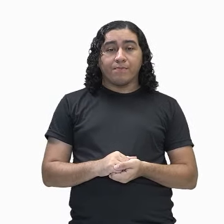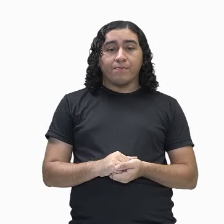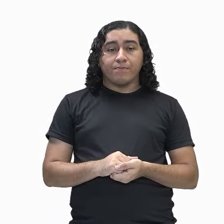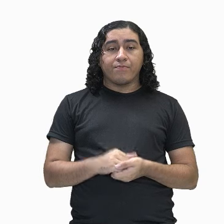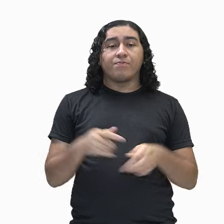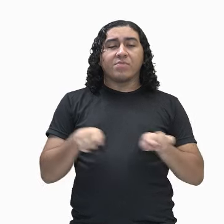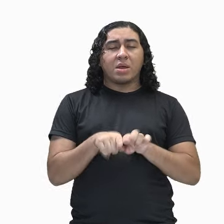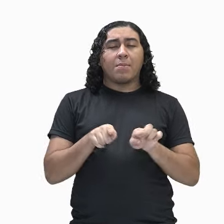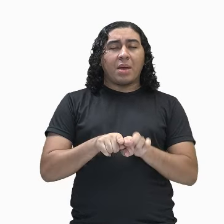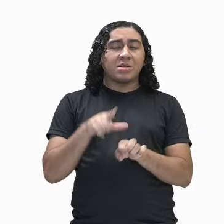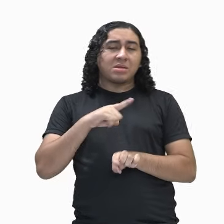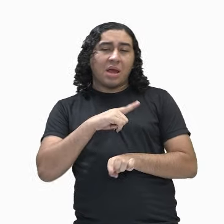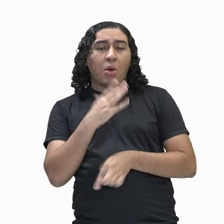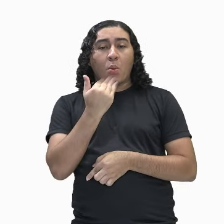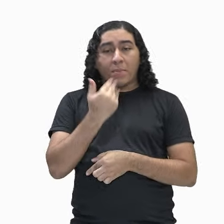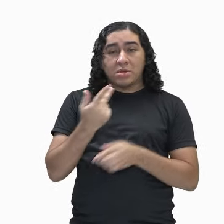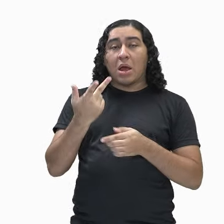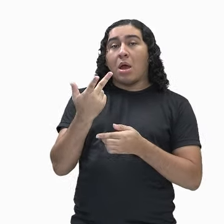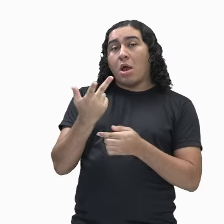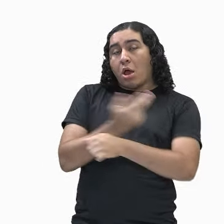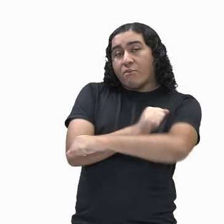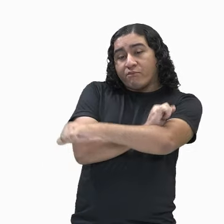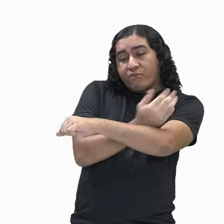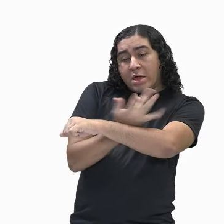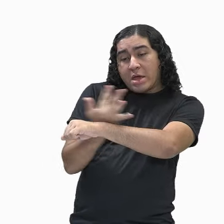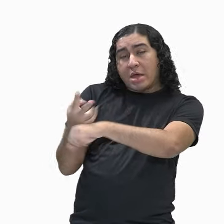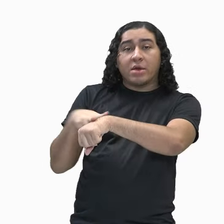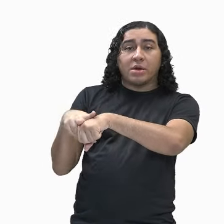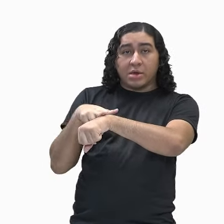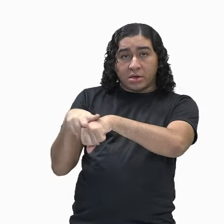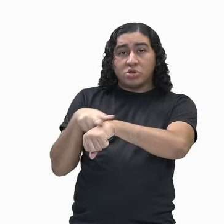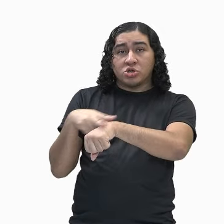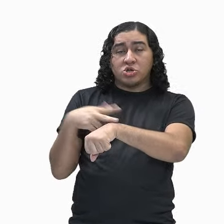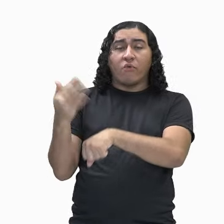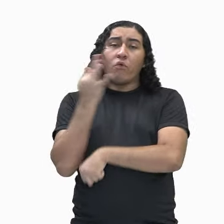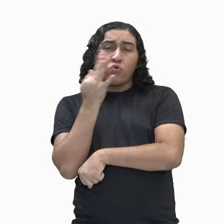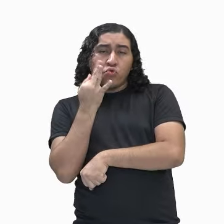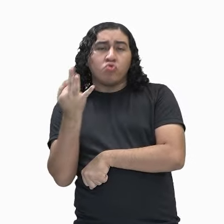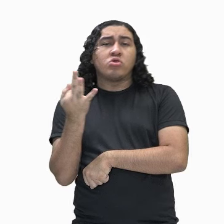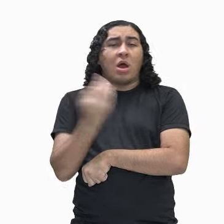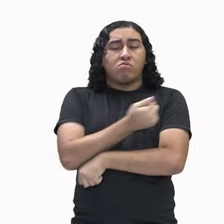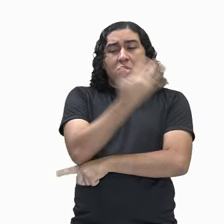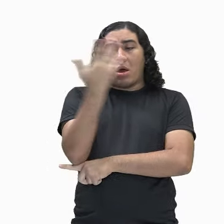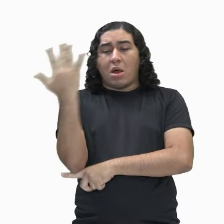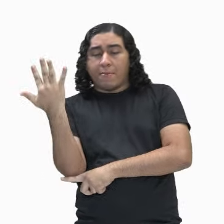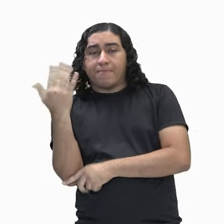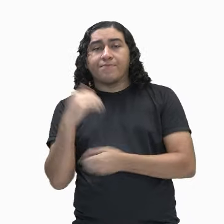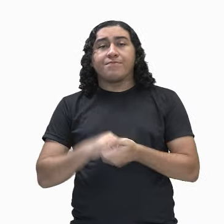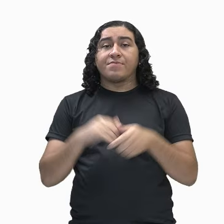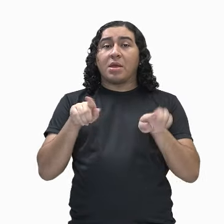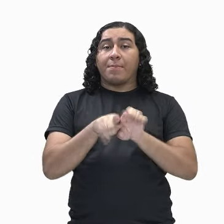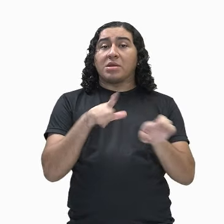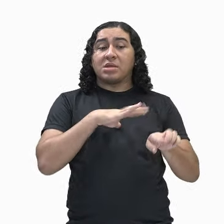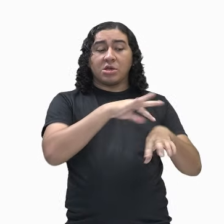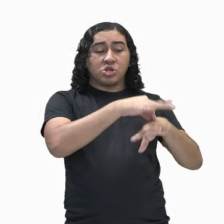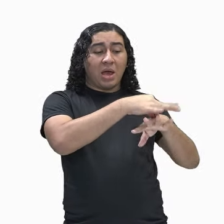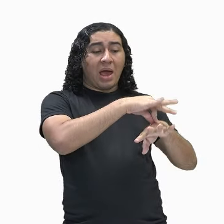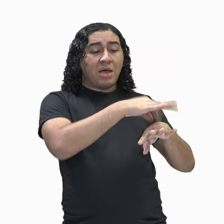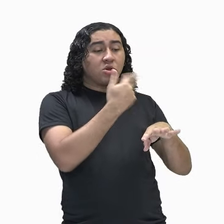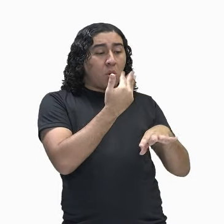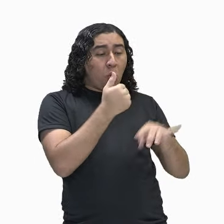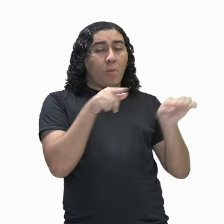que tem espécies que são herbívoros, né, que se alimentam ali de vegetais, espécies que são carnívoros, onívoros